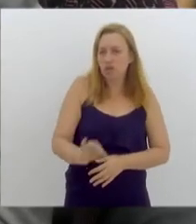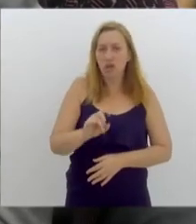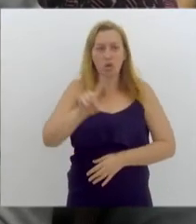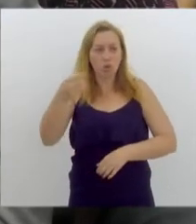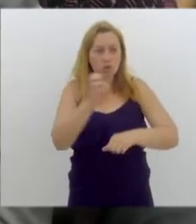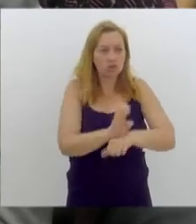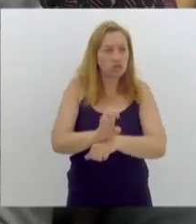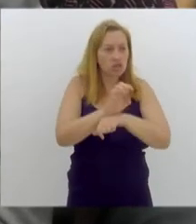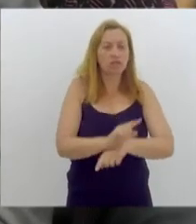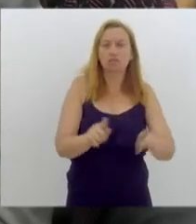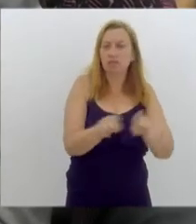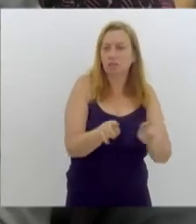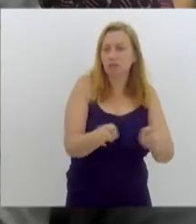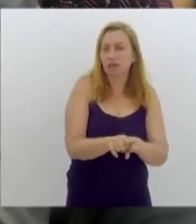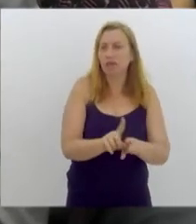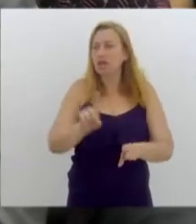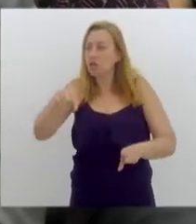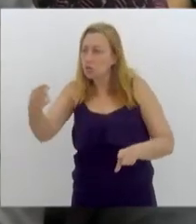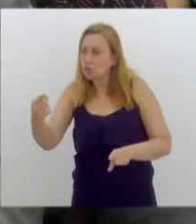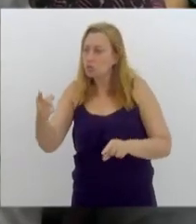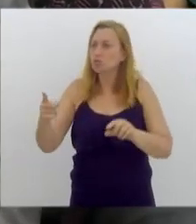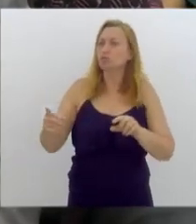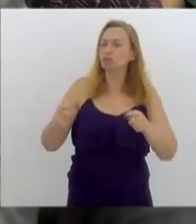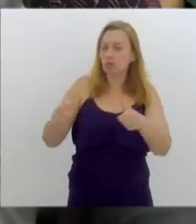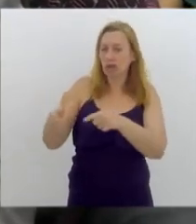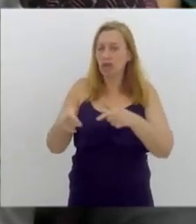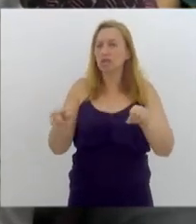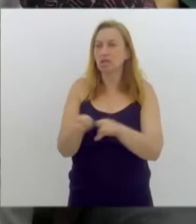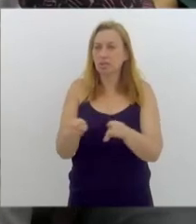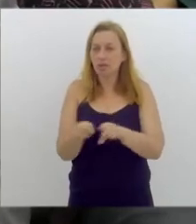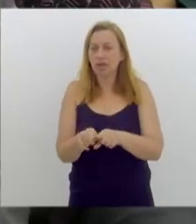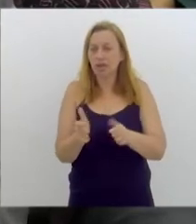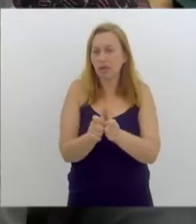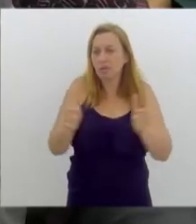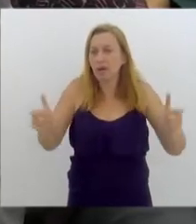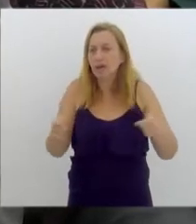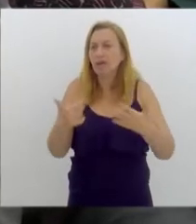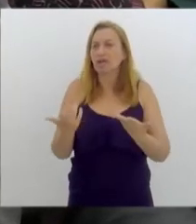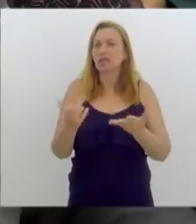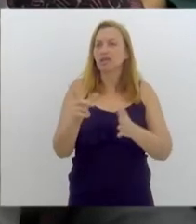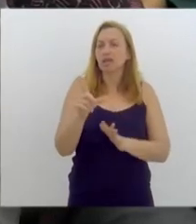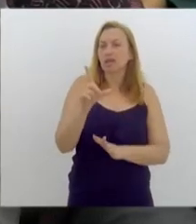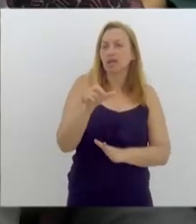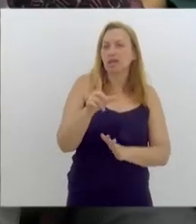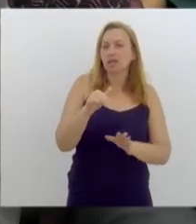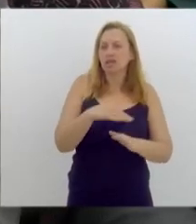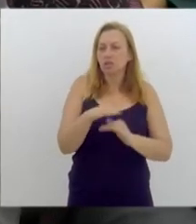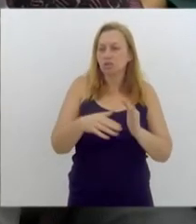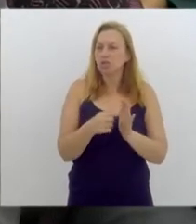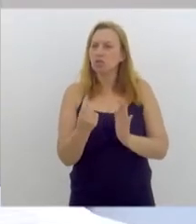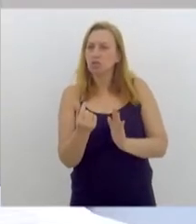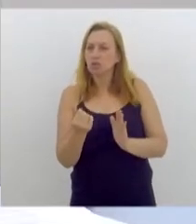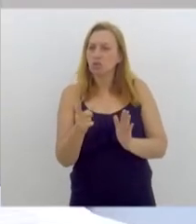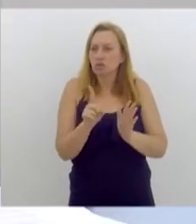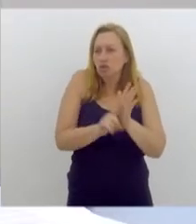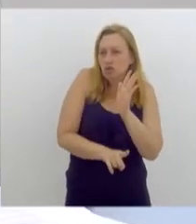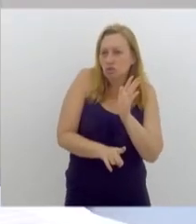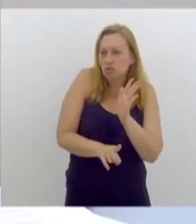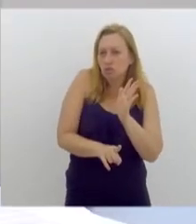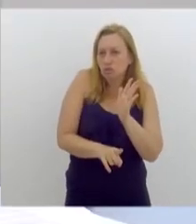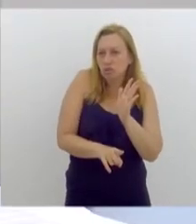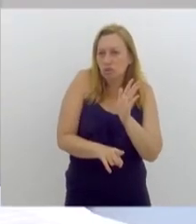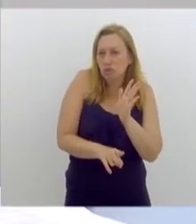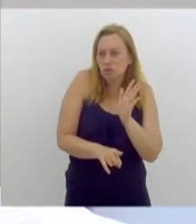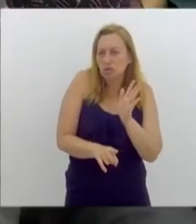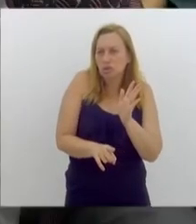outros estados também e em outros casos maior exemplo na penúltima crise dos